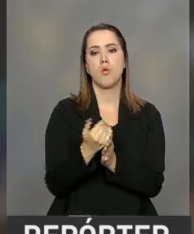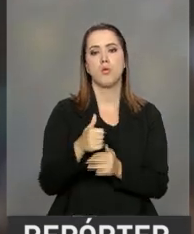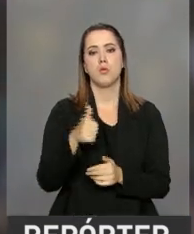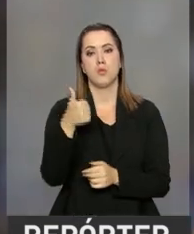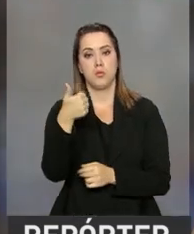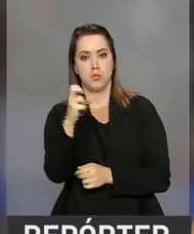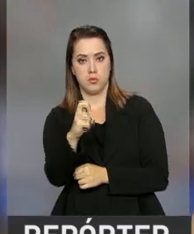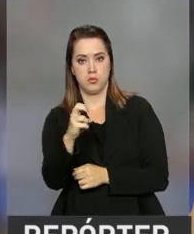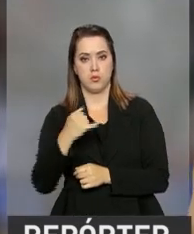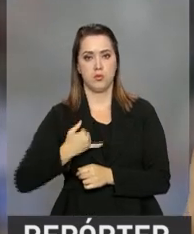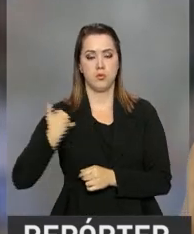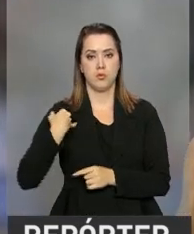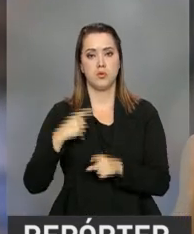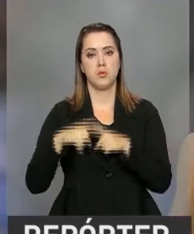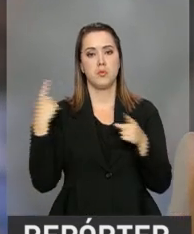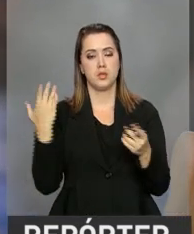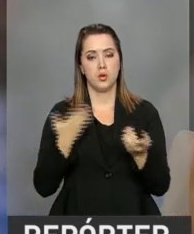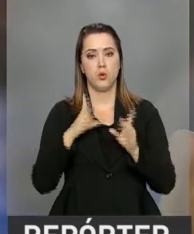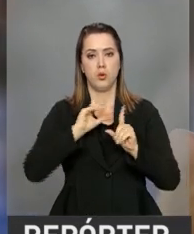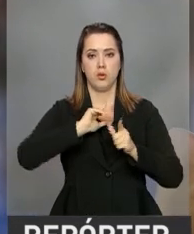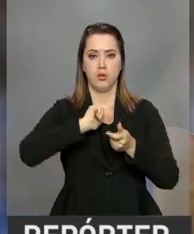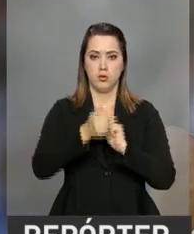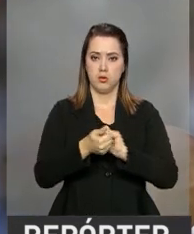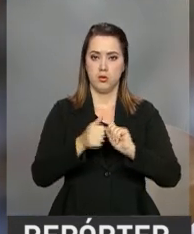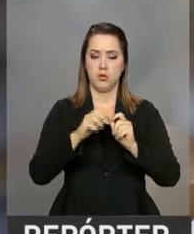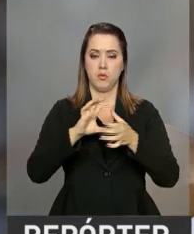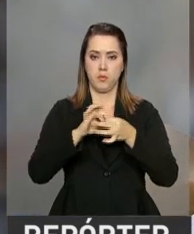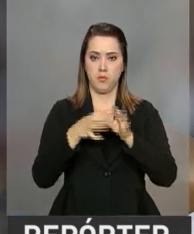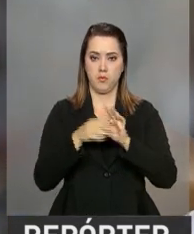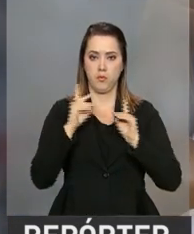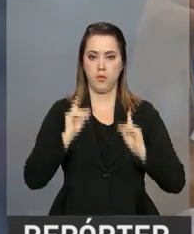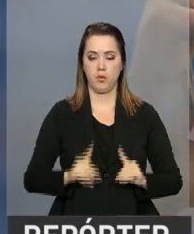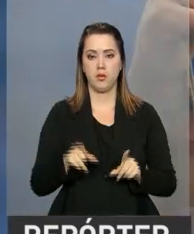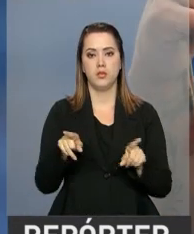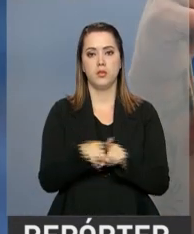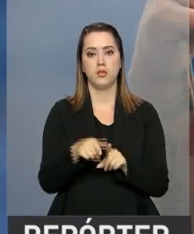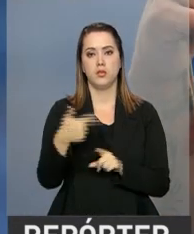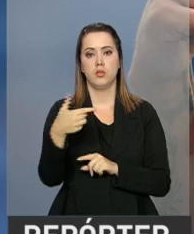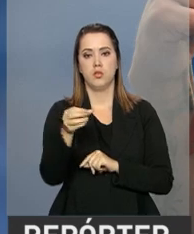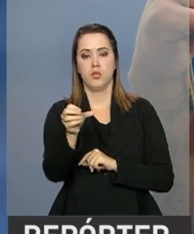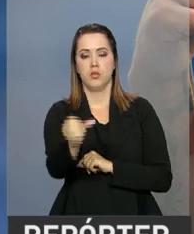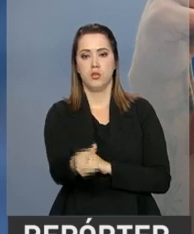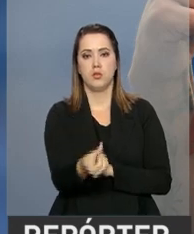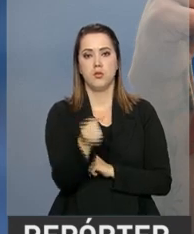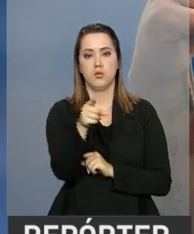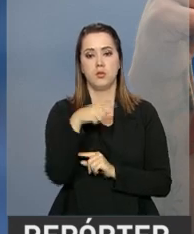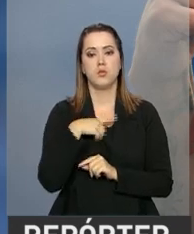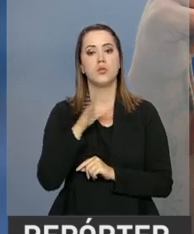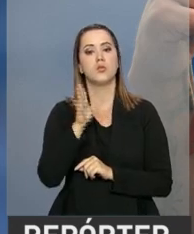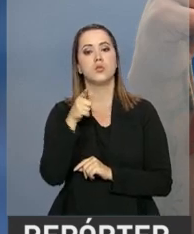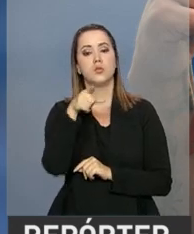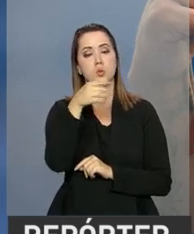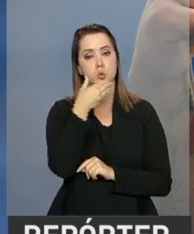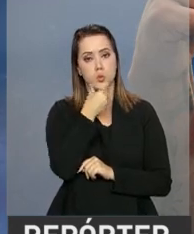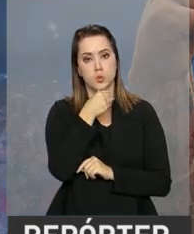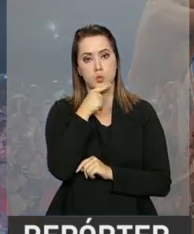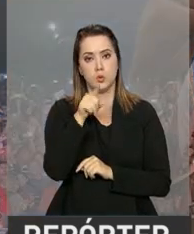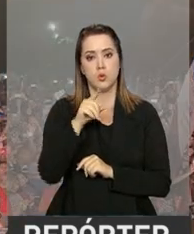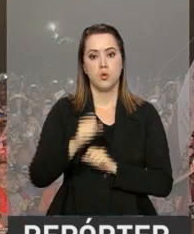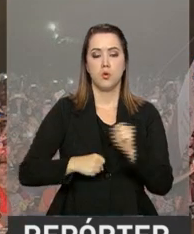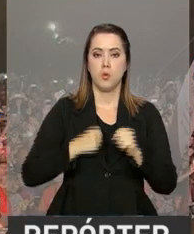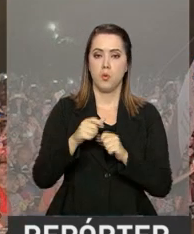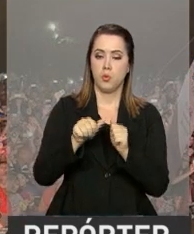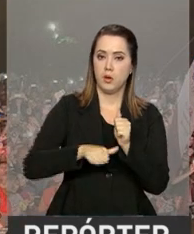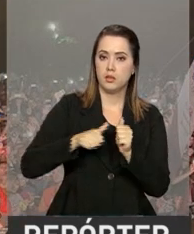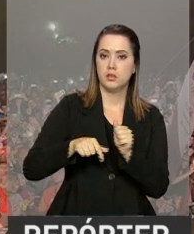15 anos mas começou na modalidade para deficientes visuais em 2006 já Fábio da Silva ganhou a prata no atletismo